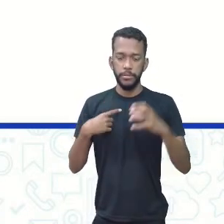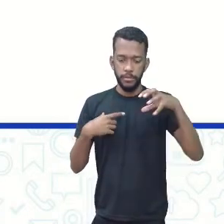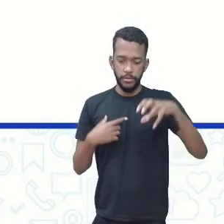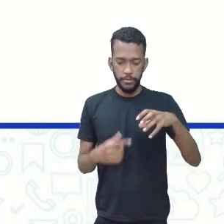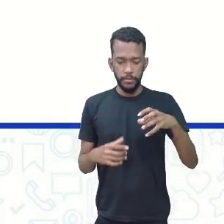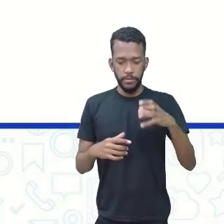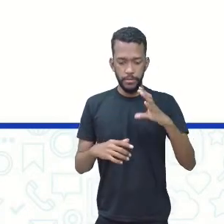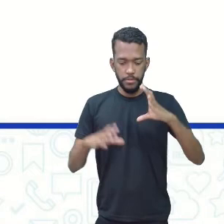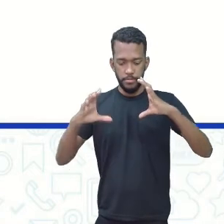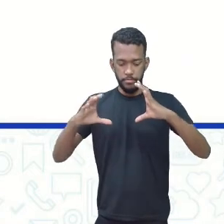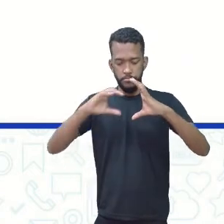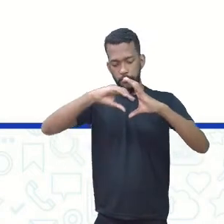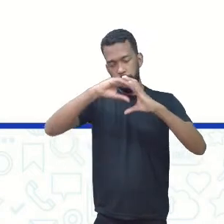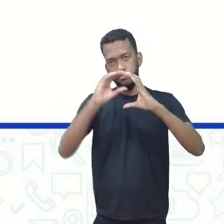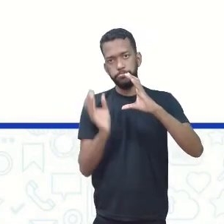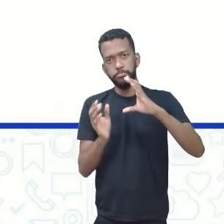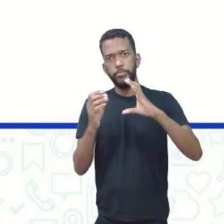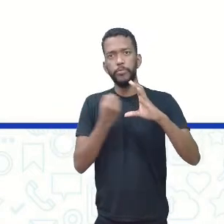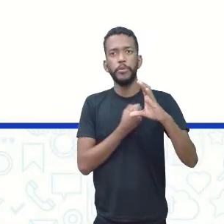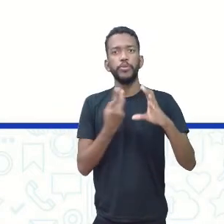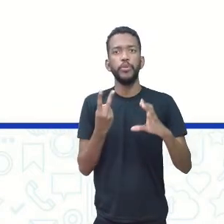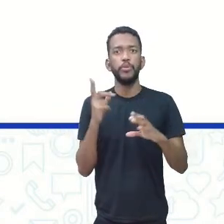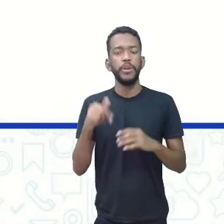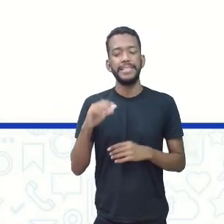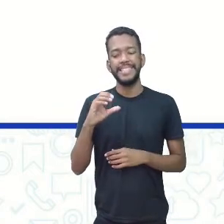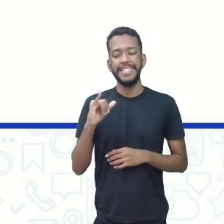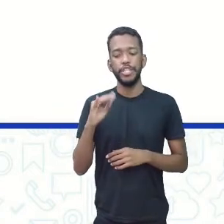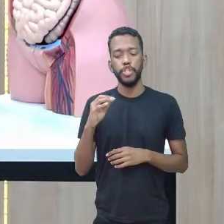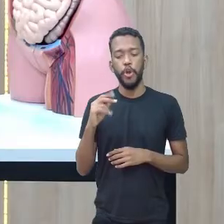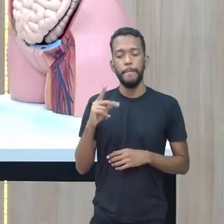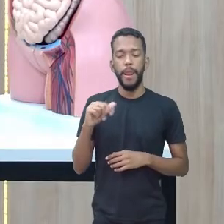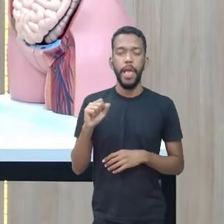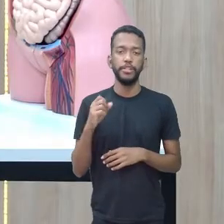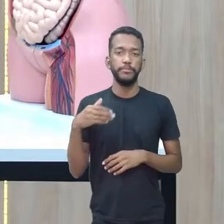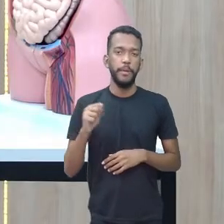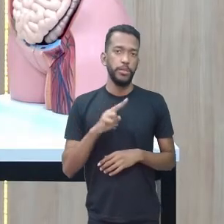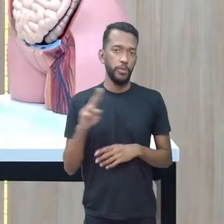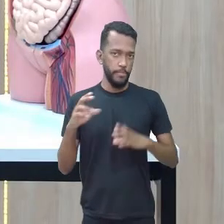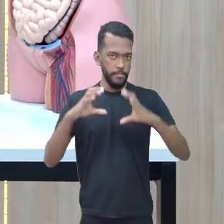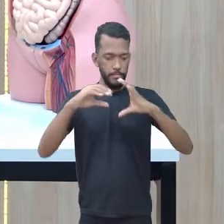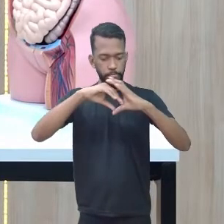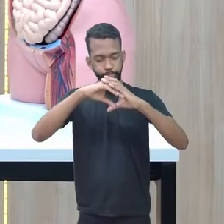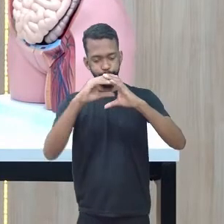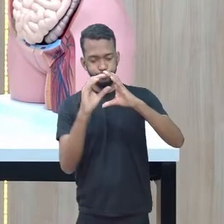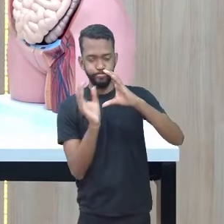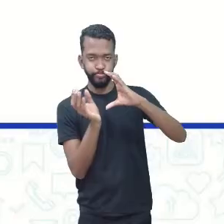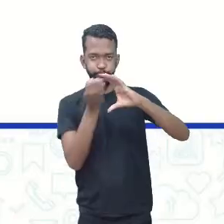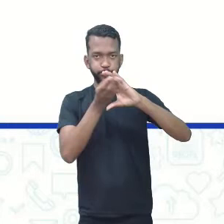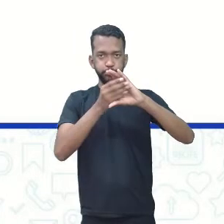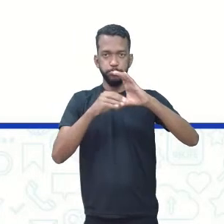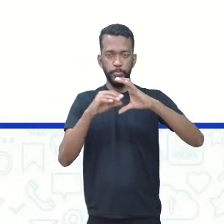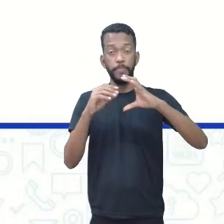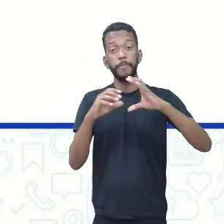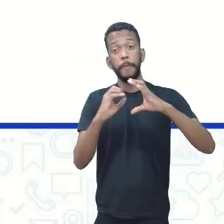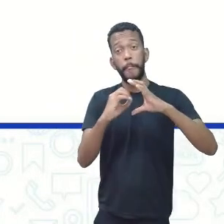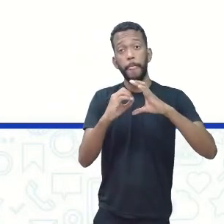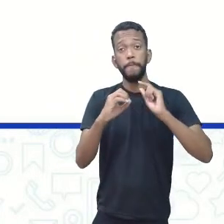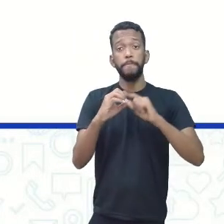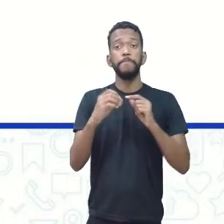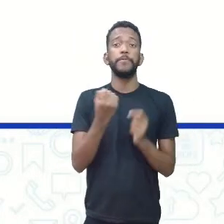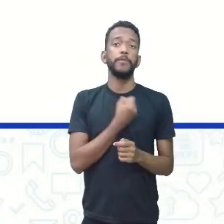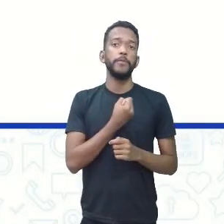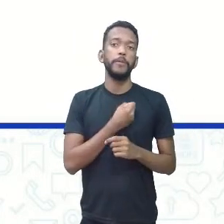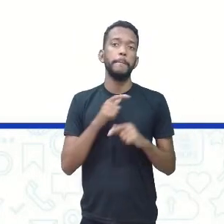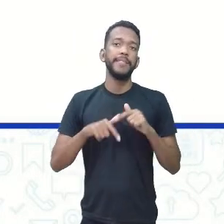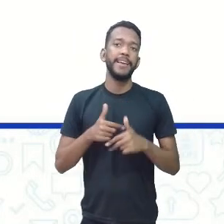e a membrana plasmática. E quem é o número 2? O citoplasma. O número 3 é o material genético. Vamos ver o que está se falando